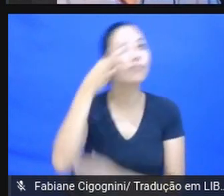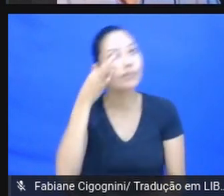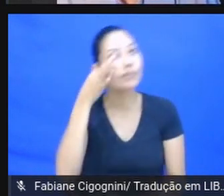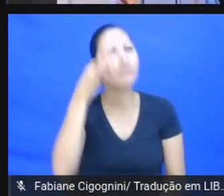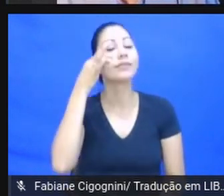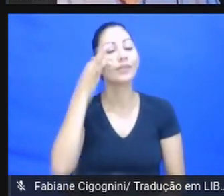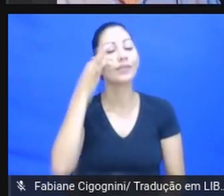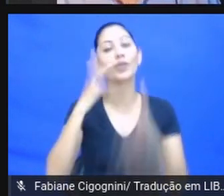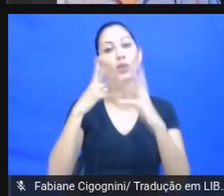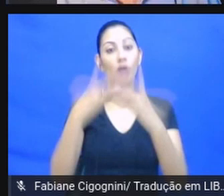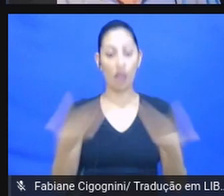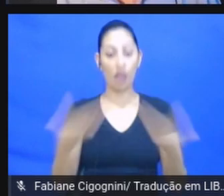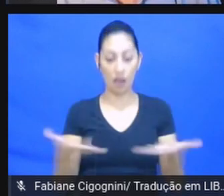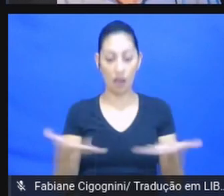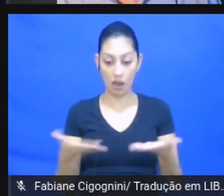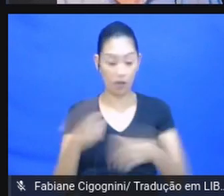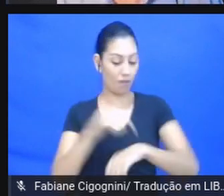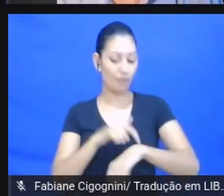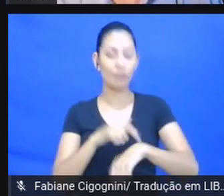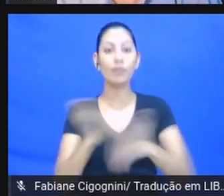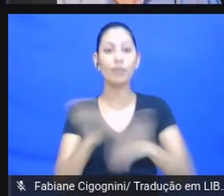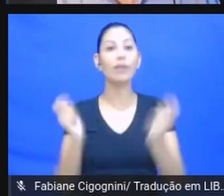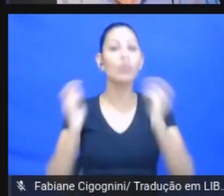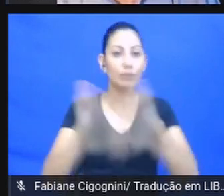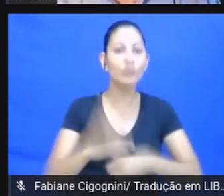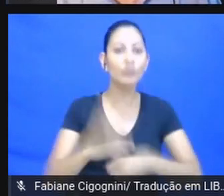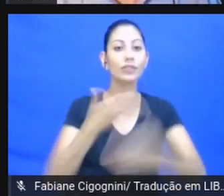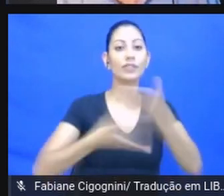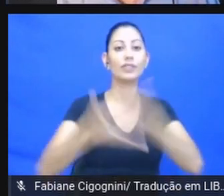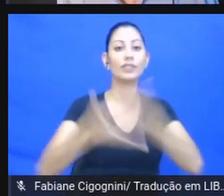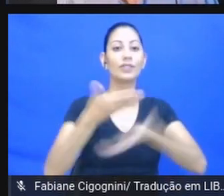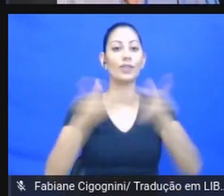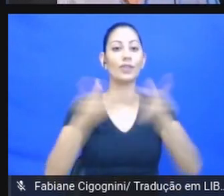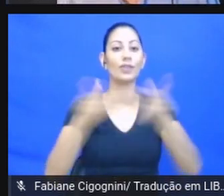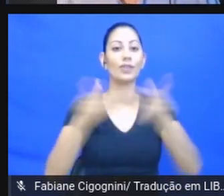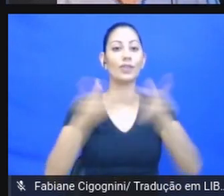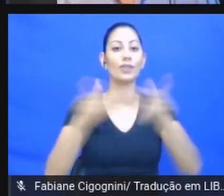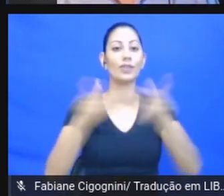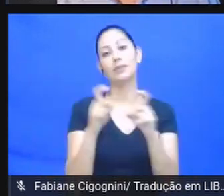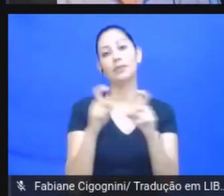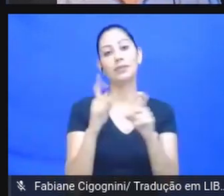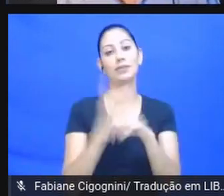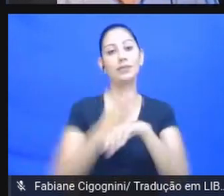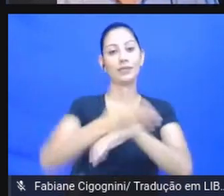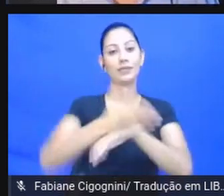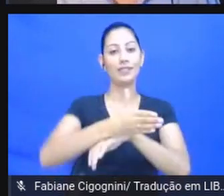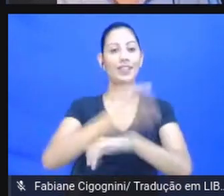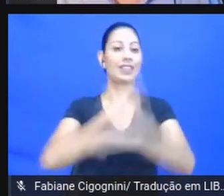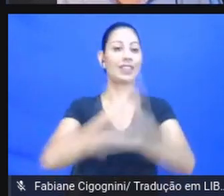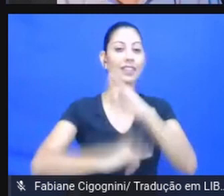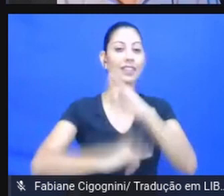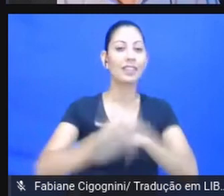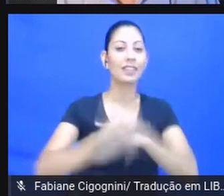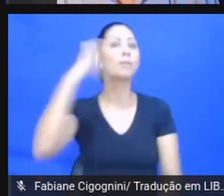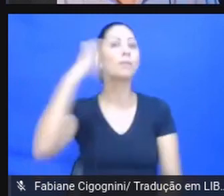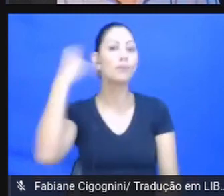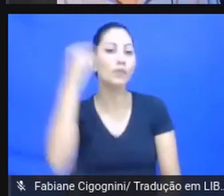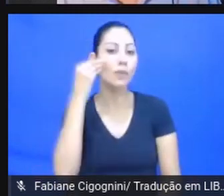crise, liberou também muitas formas de comunicação, de orientação, psicólogos,